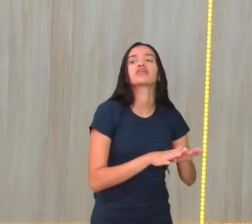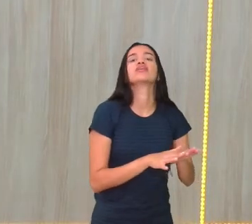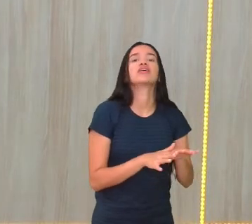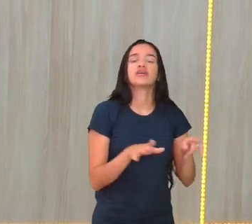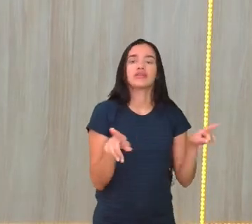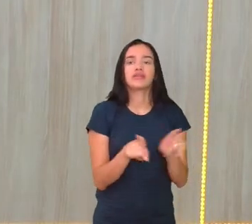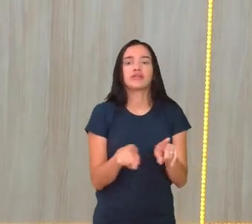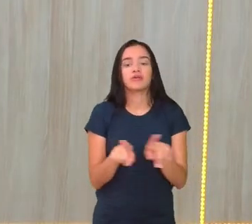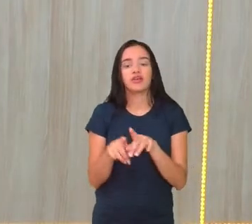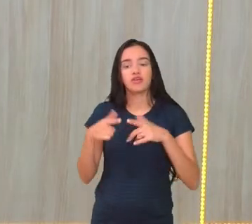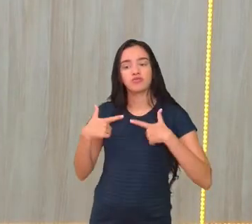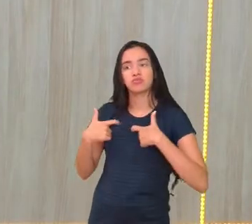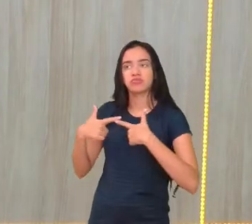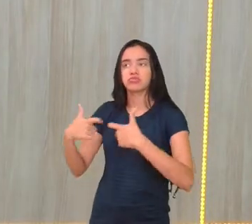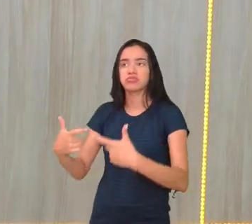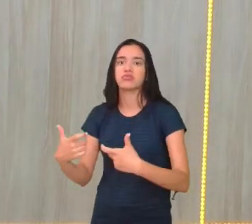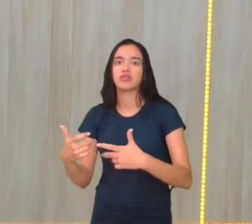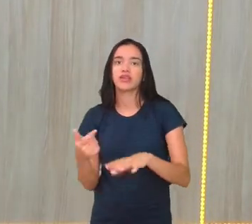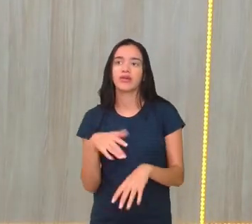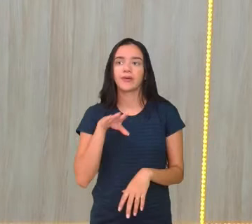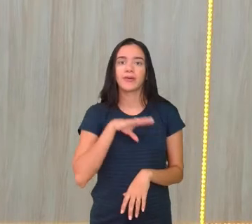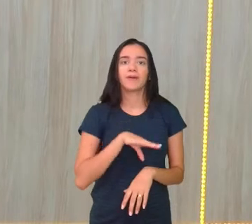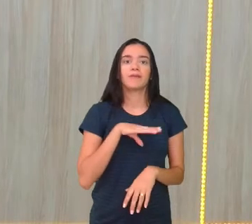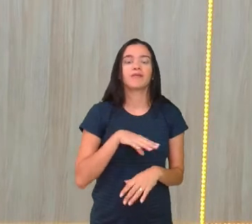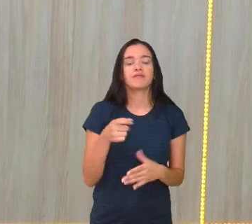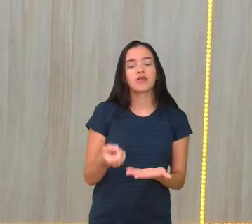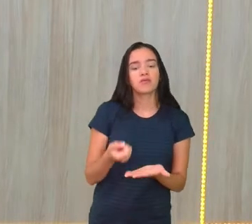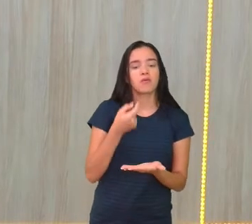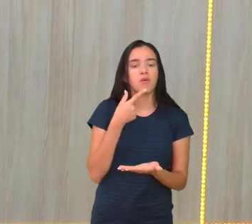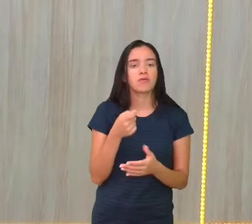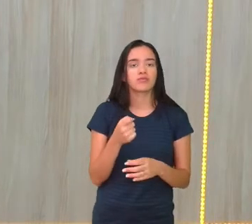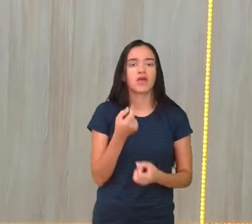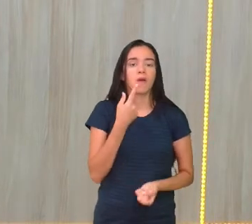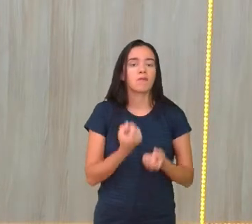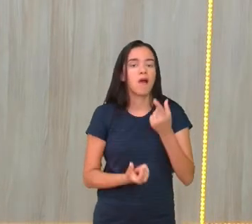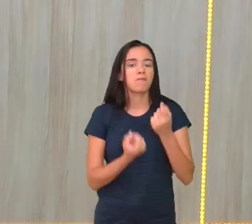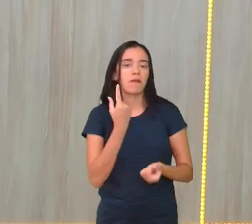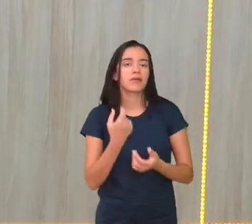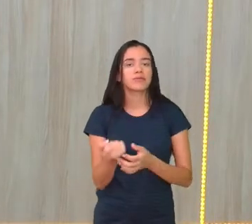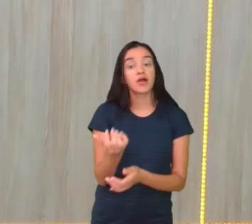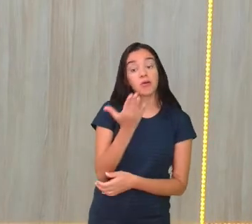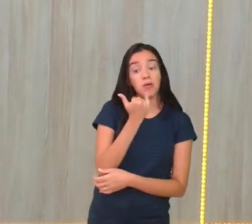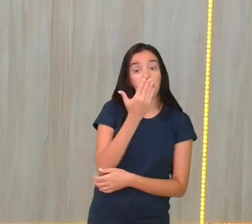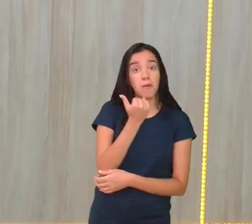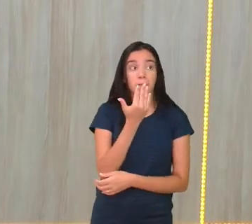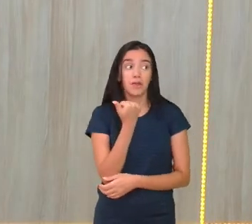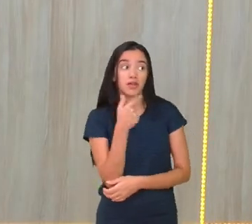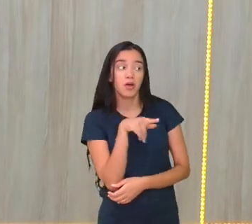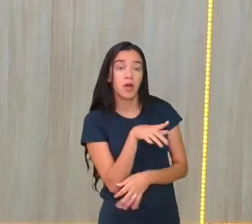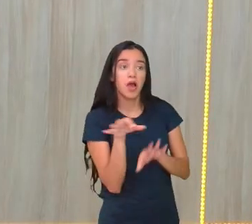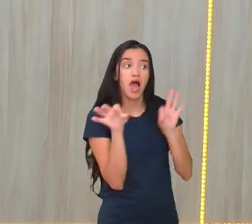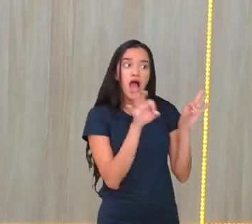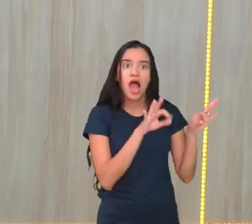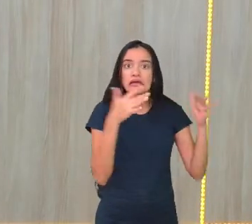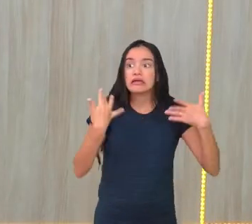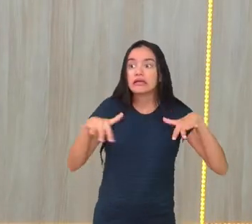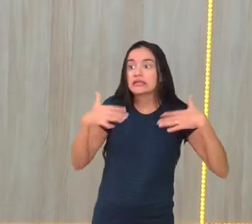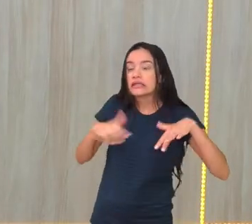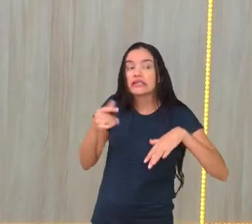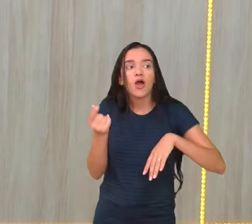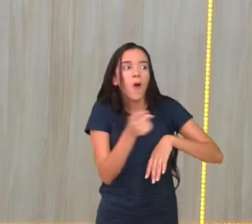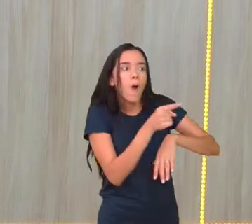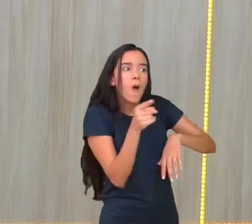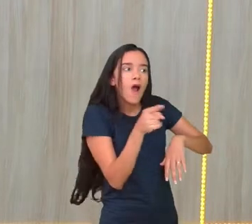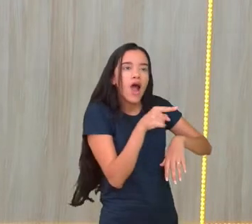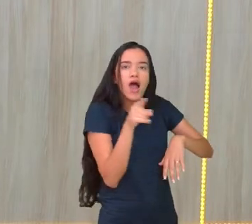os espanhóis guerreando e Portugal aqui, ó, só comendo a pipoquinha aí. Eita, ó. Assistindo ali, ó. Eita, opa ali, o